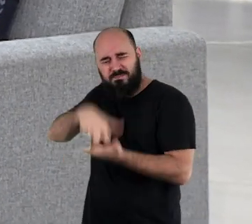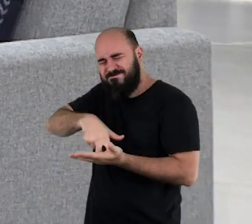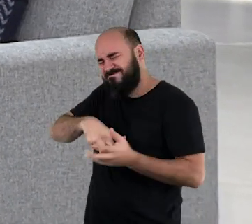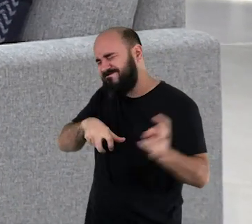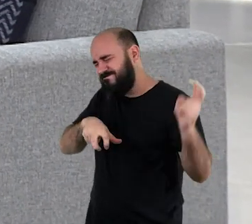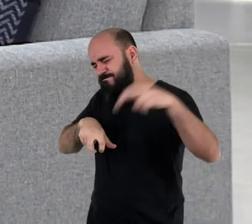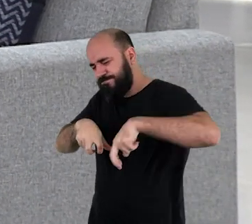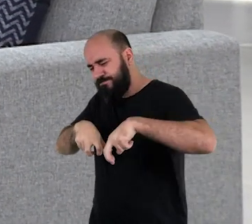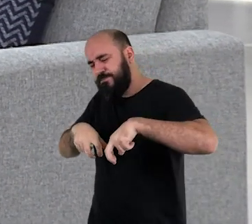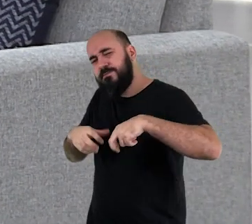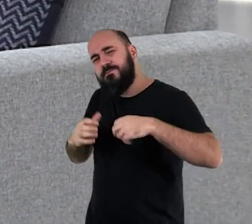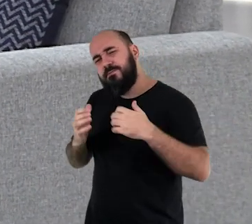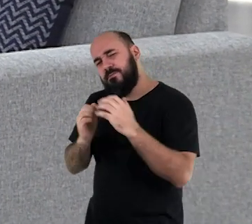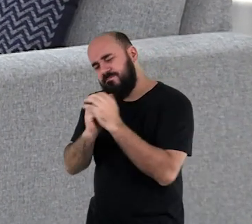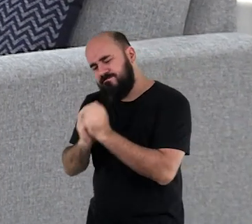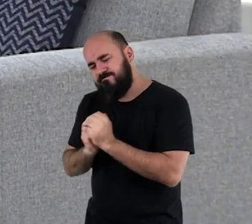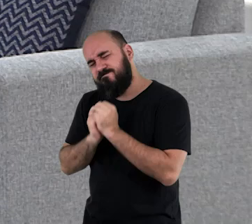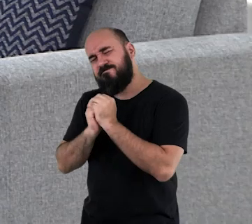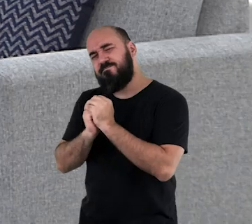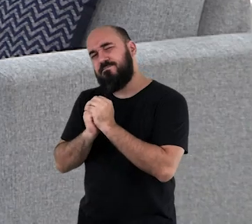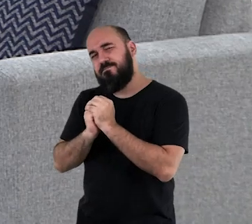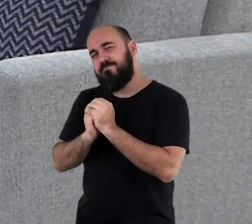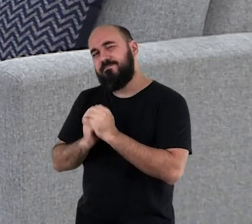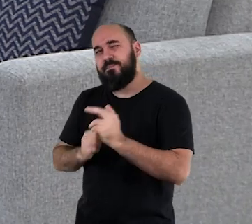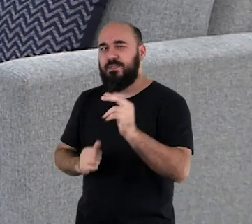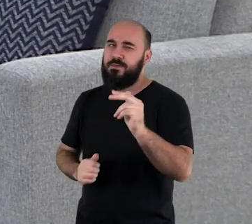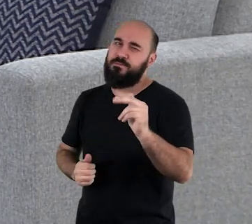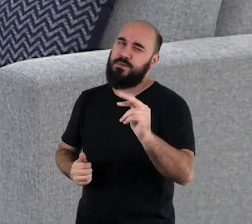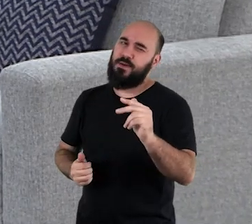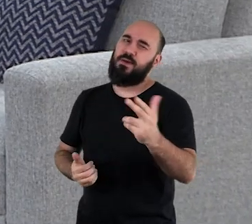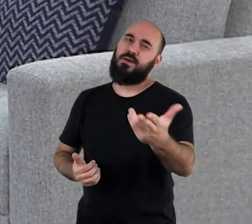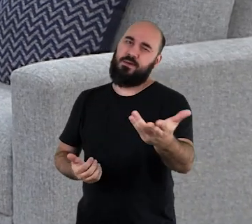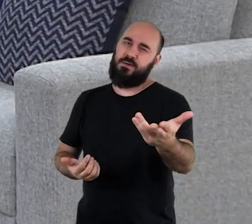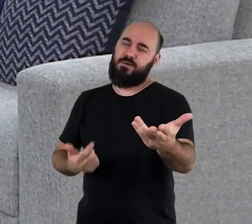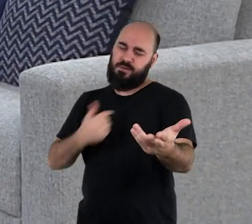orar. Irmão,